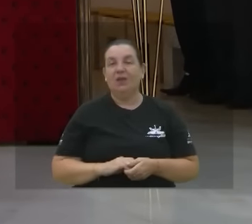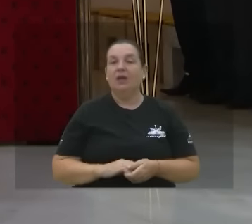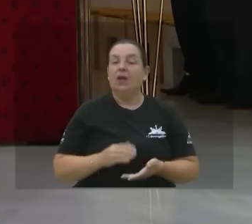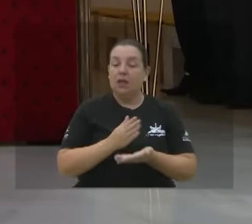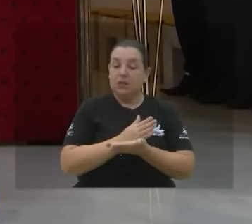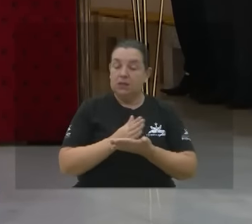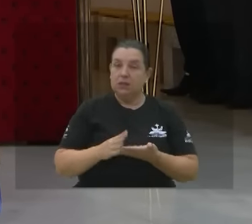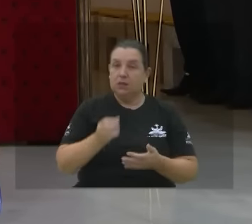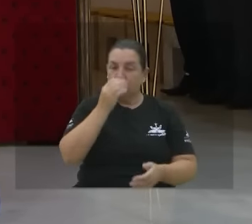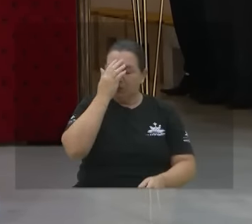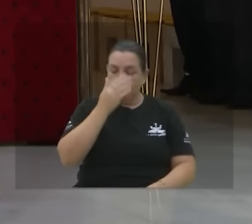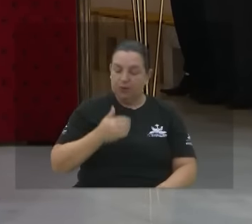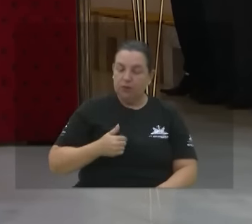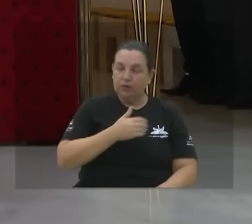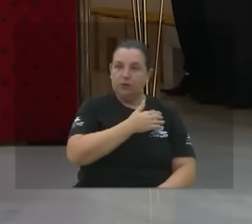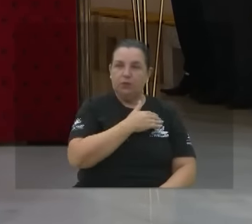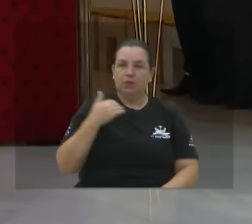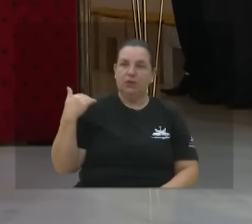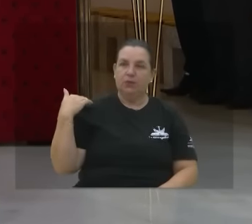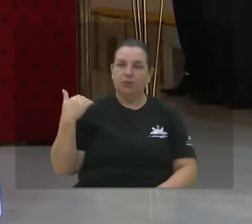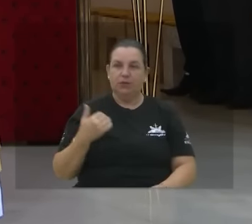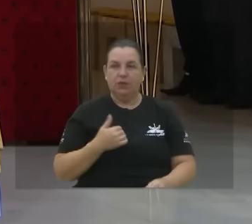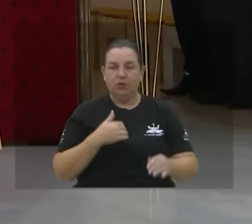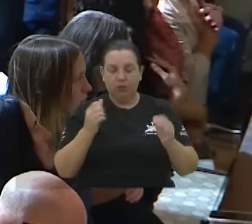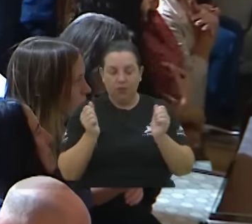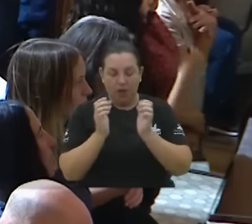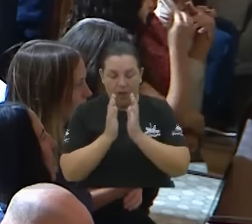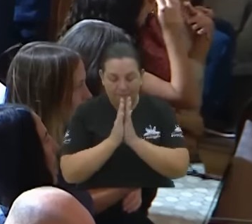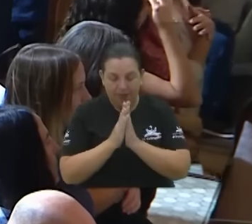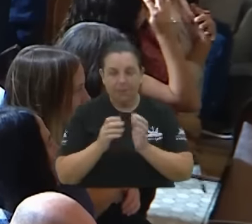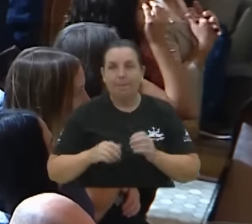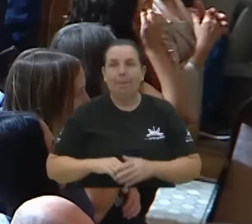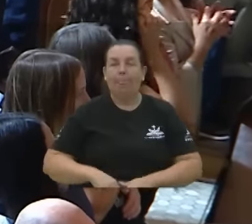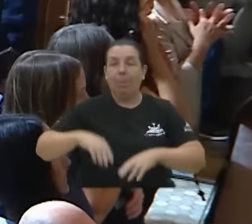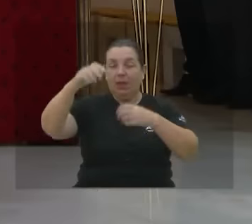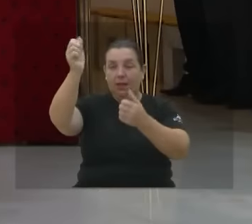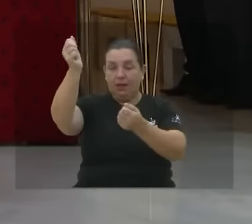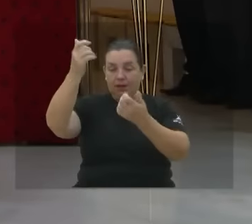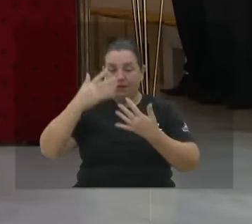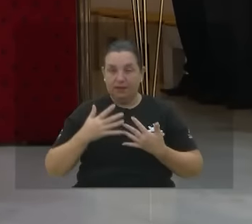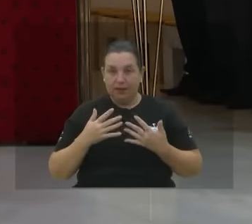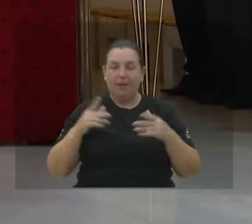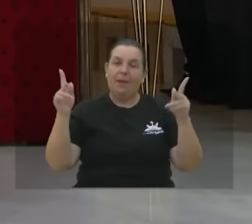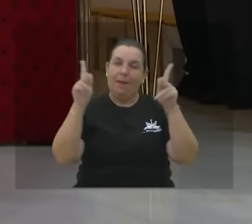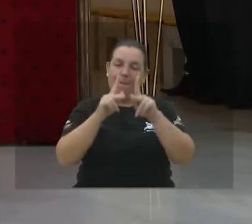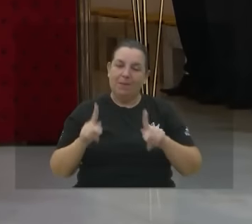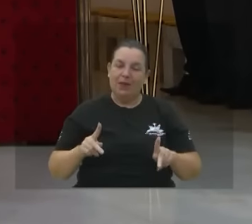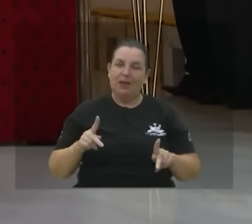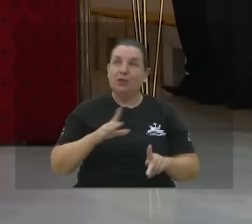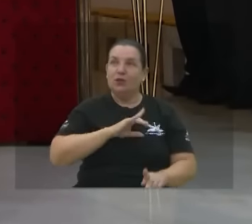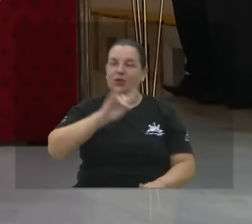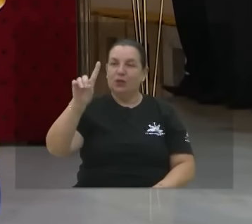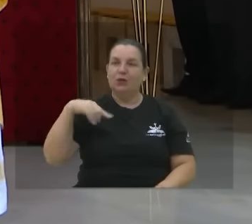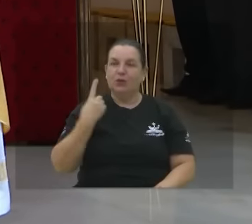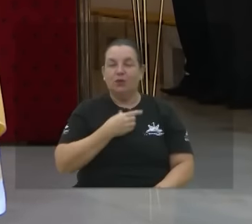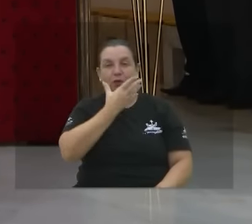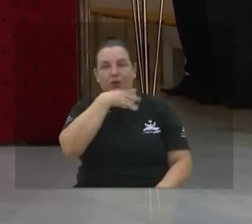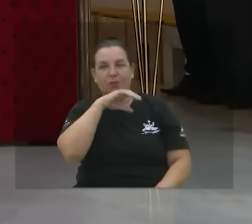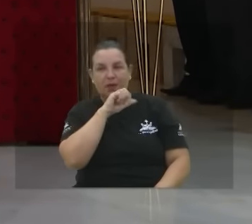Em nome do Pai, do Filho e do Espírito Santo. Amém. Que a graça e a paz de Deus nosso